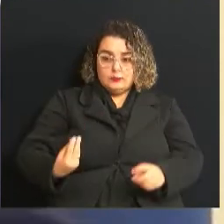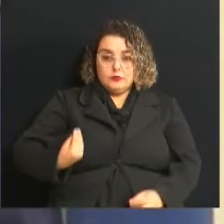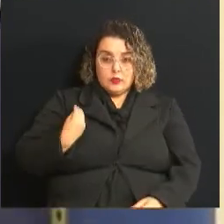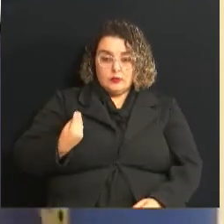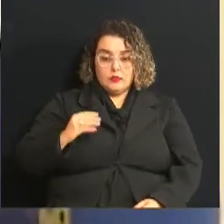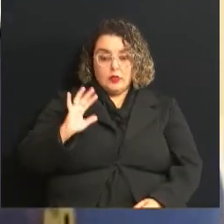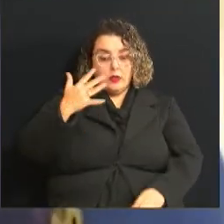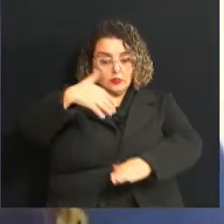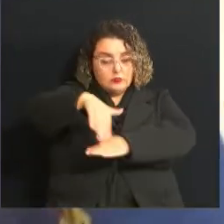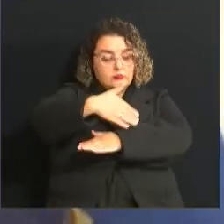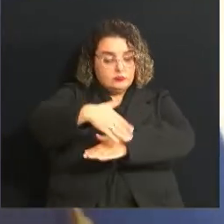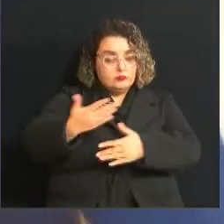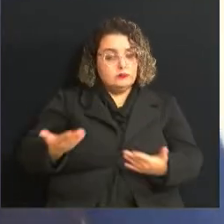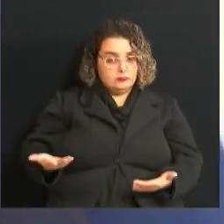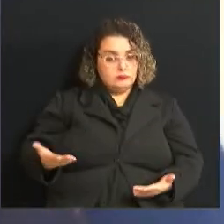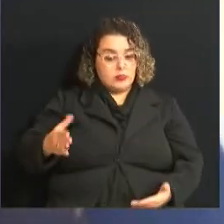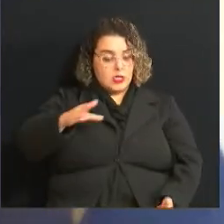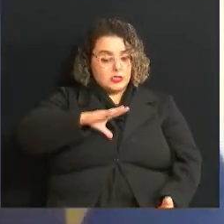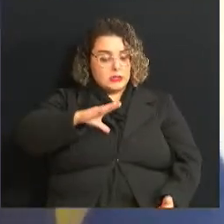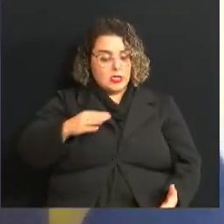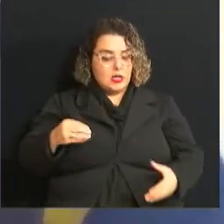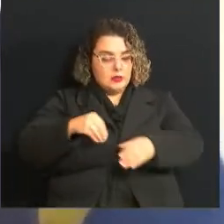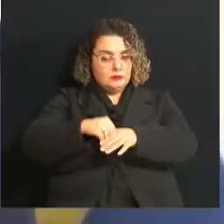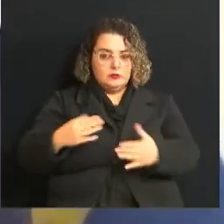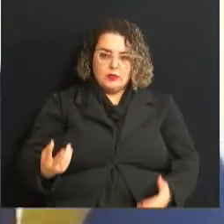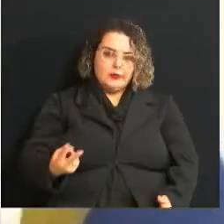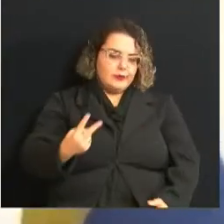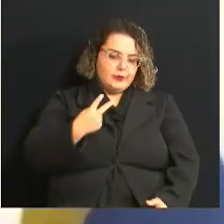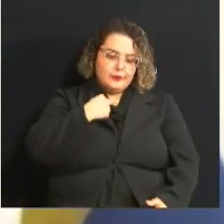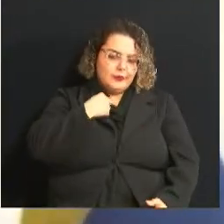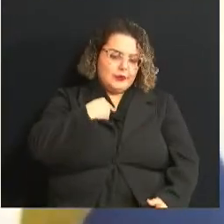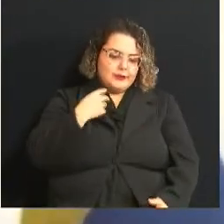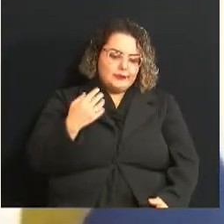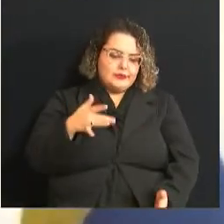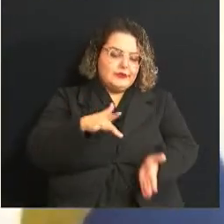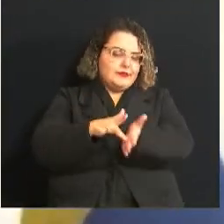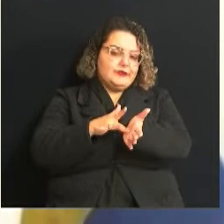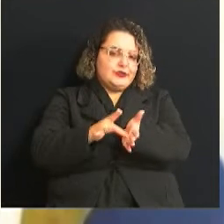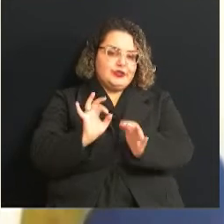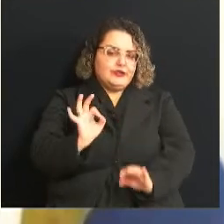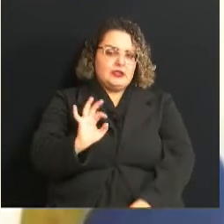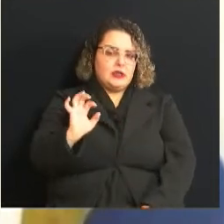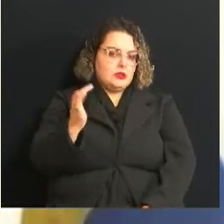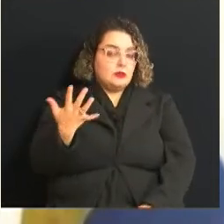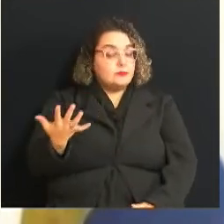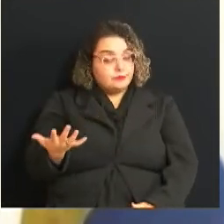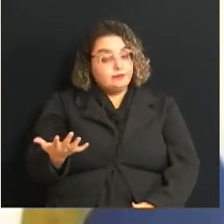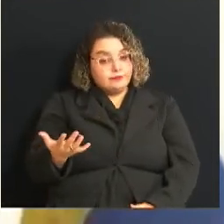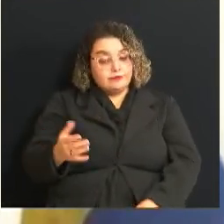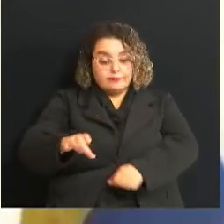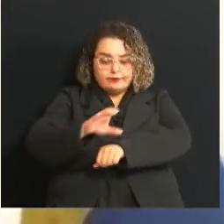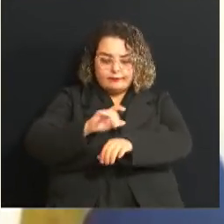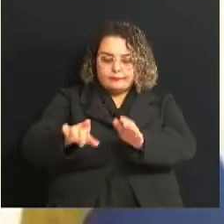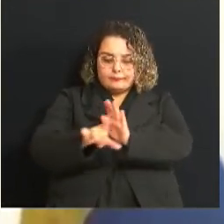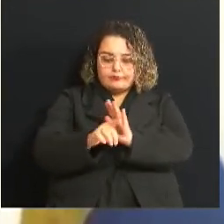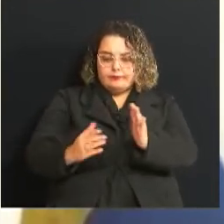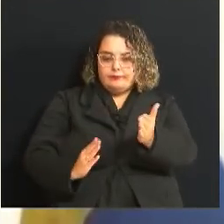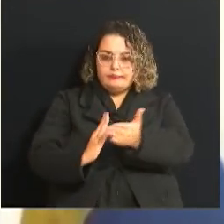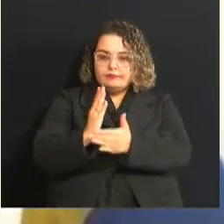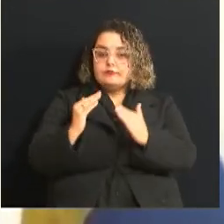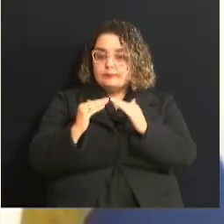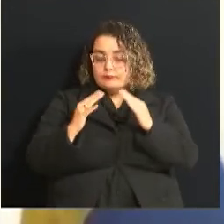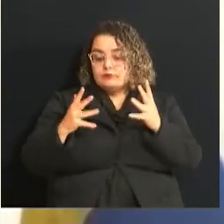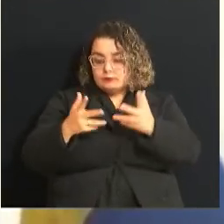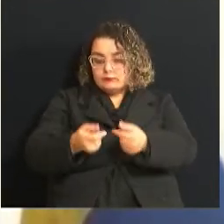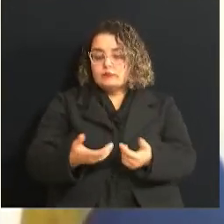cidades, nas ruas, e nós não podemos fechar os olhos. Então eu acho que a Comissão de Legalidade hoje deu um parecer favorável por unanimidade para